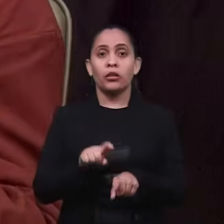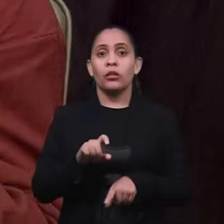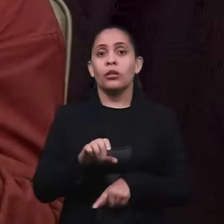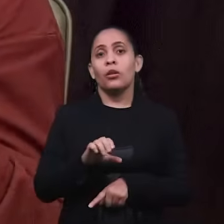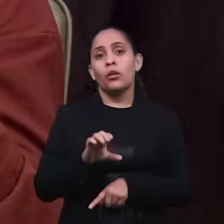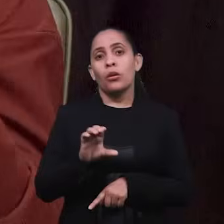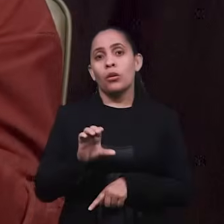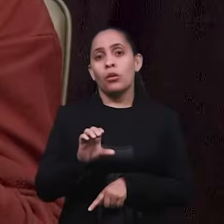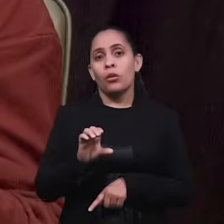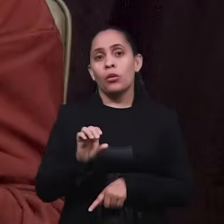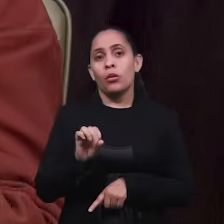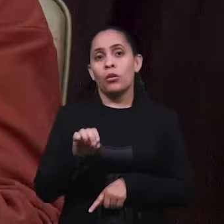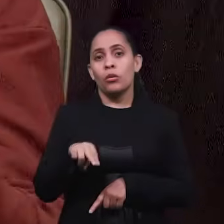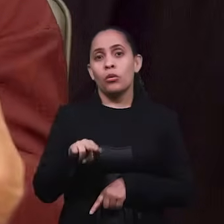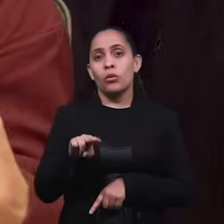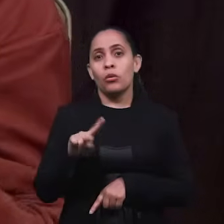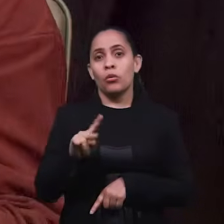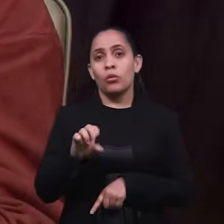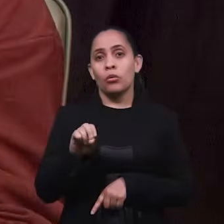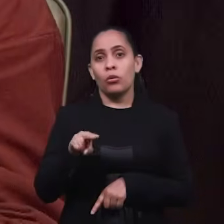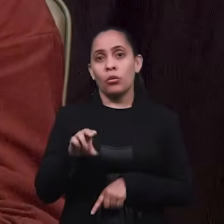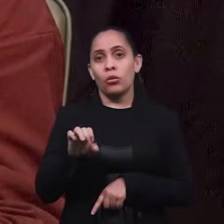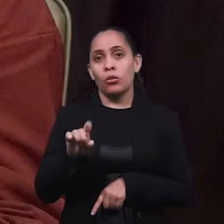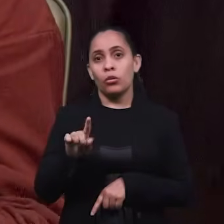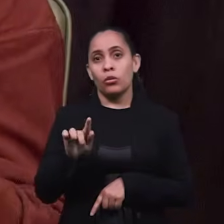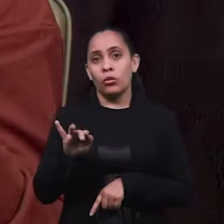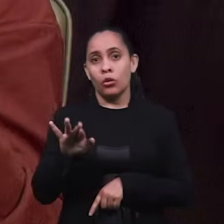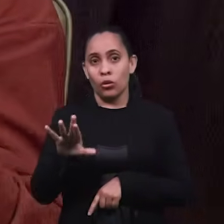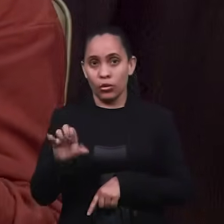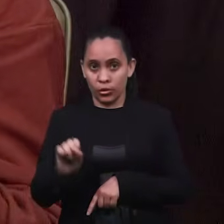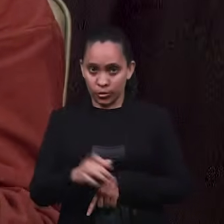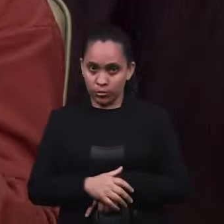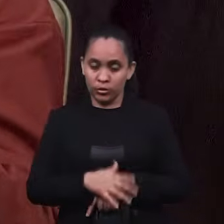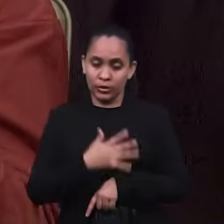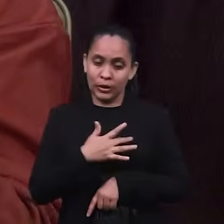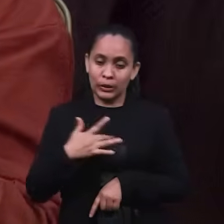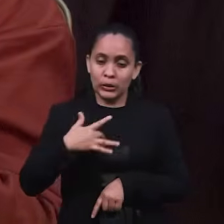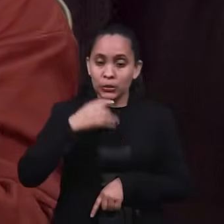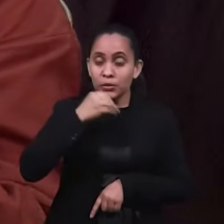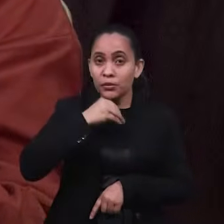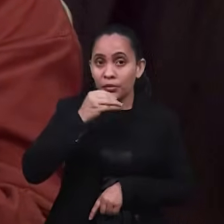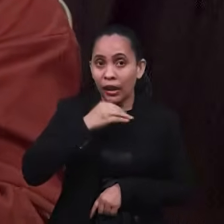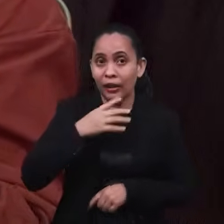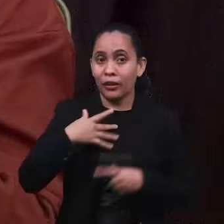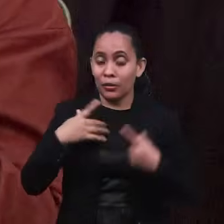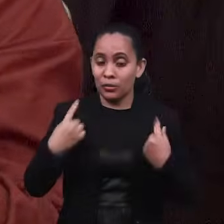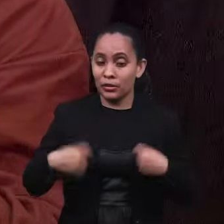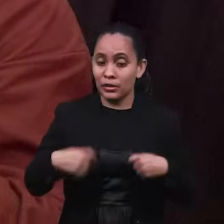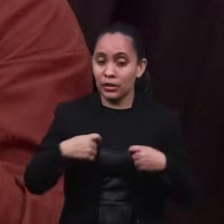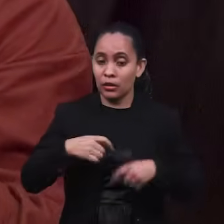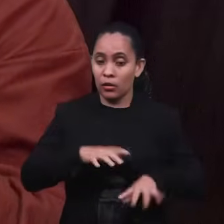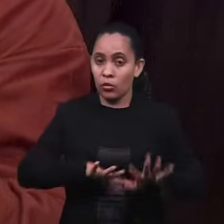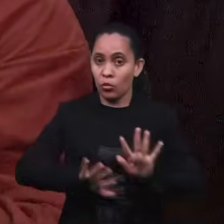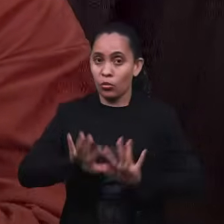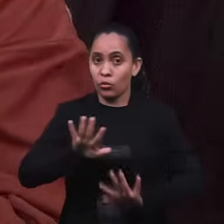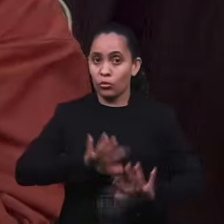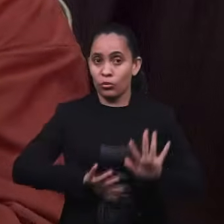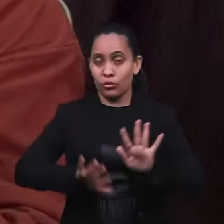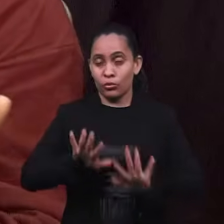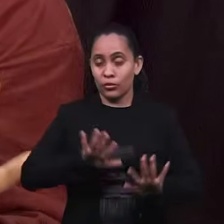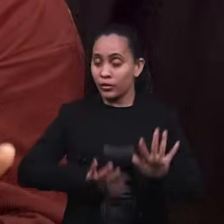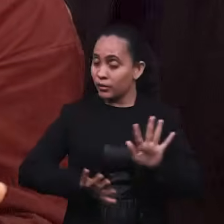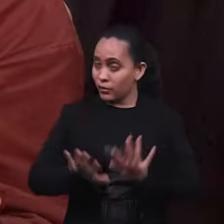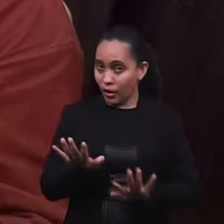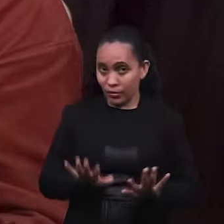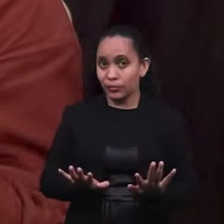são pacientes que estão com a imunidade muito baixa. Esses pacientes, a gente tem que ter uma cautela para utilizar qualquer